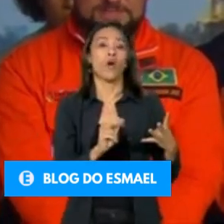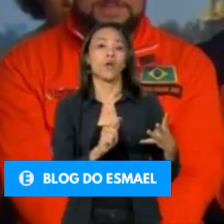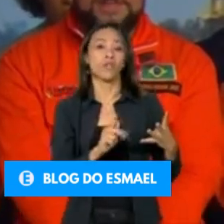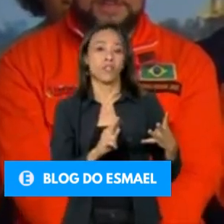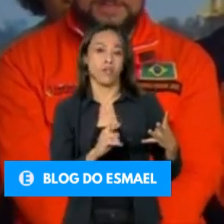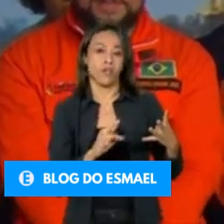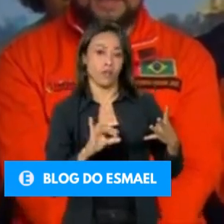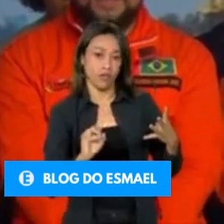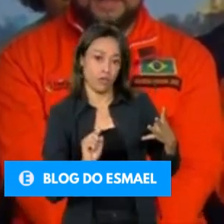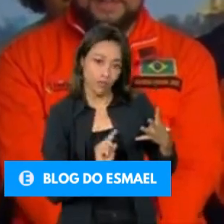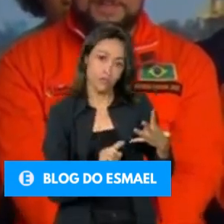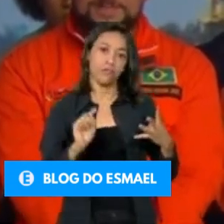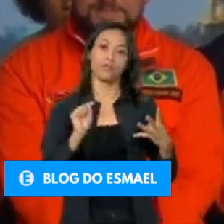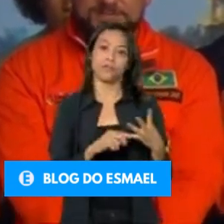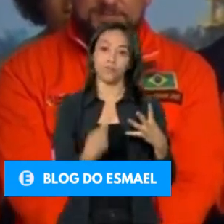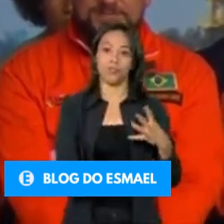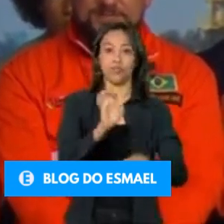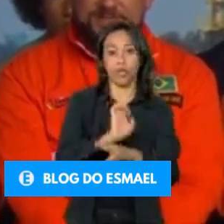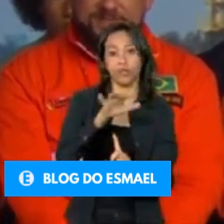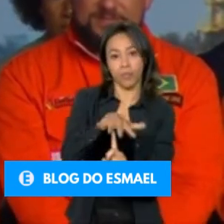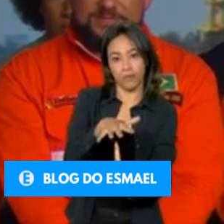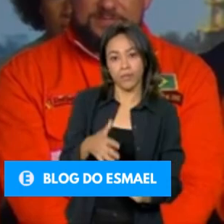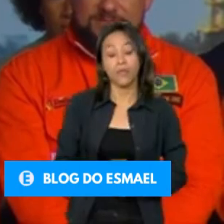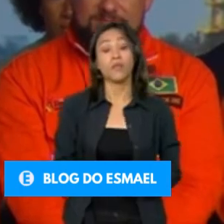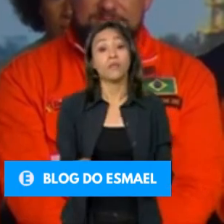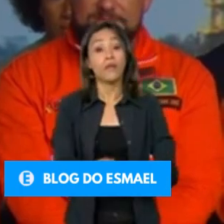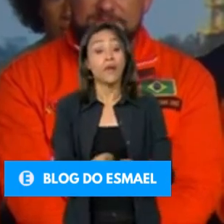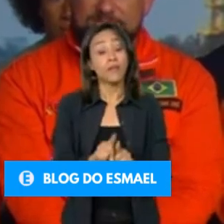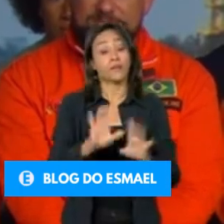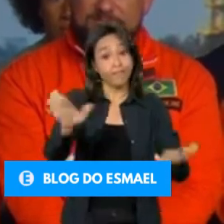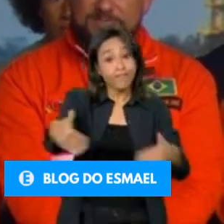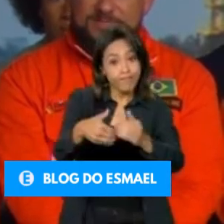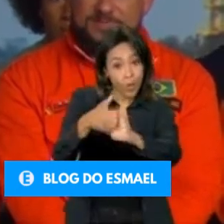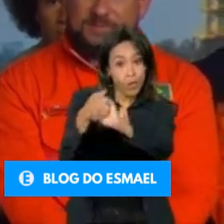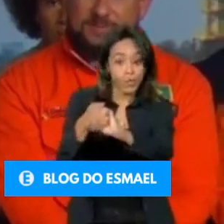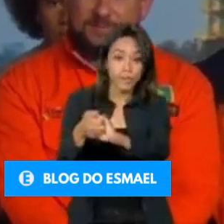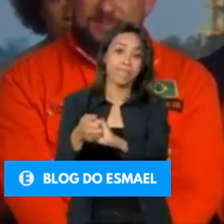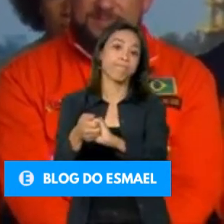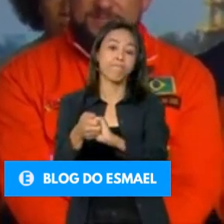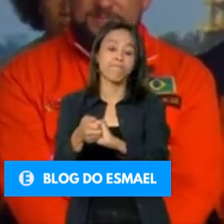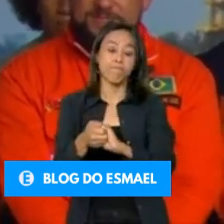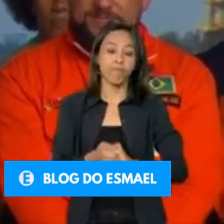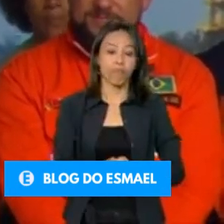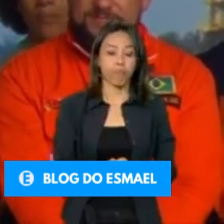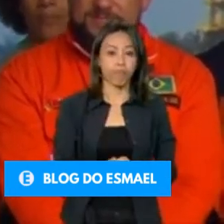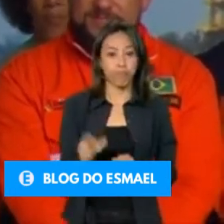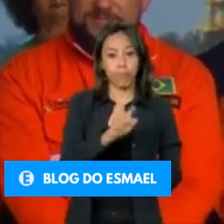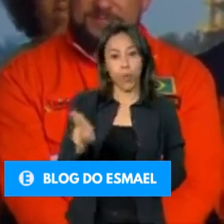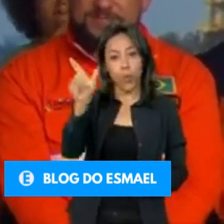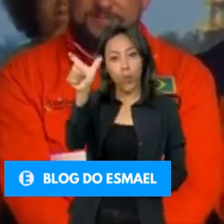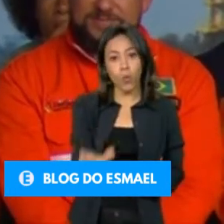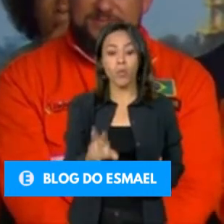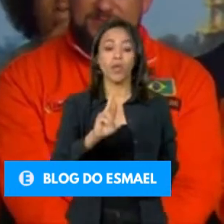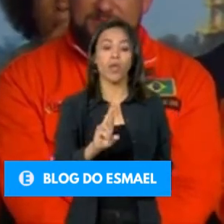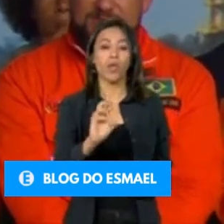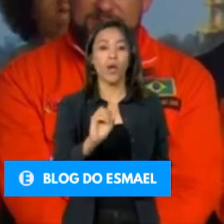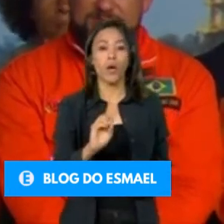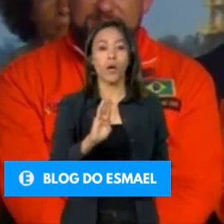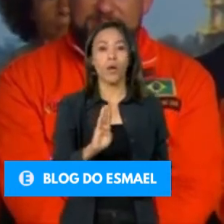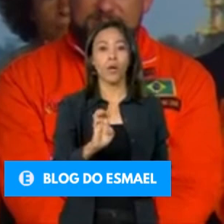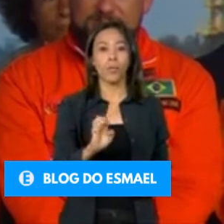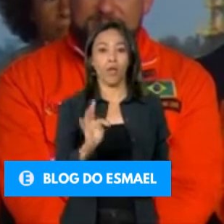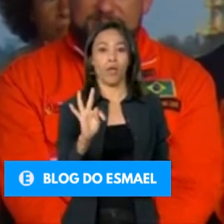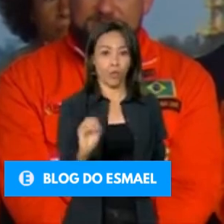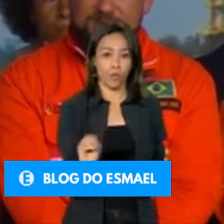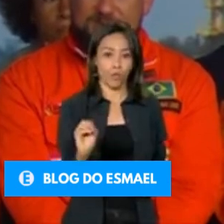do Sindimon, Paraná. E também cumprimentar o Roberto Baggio, representante do